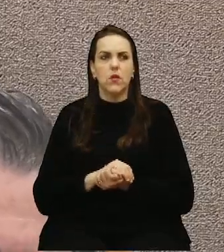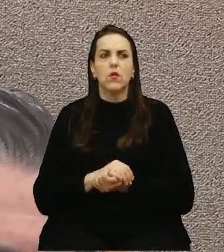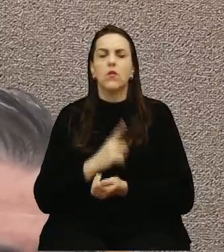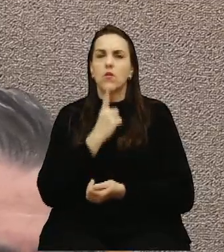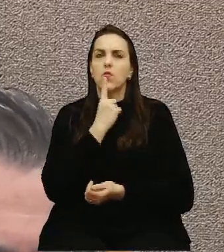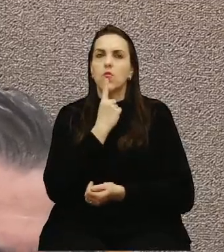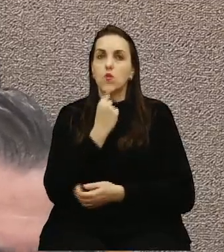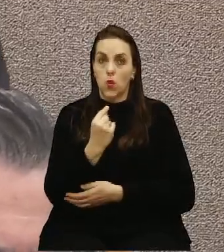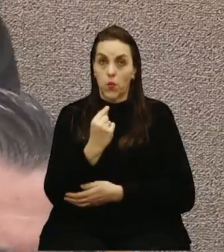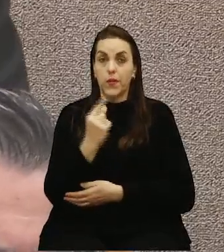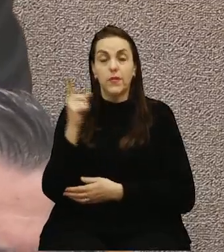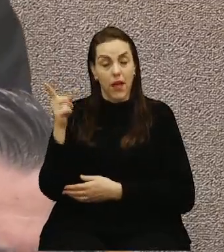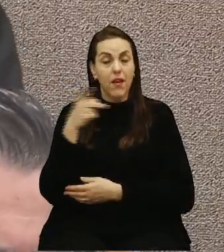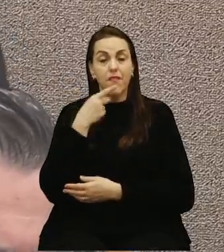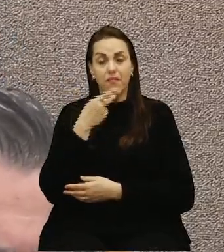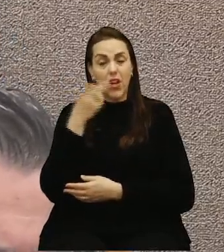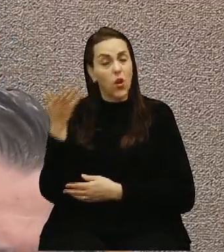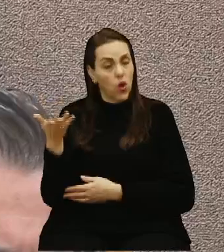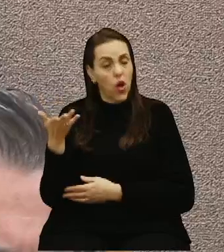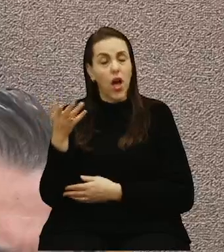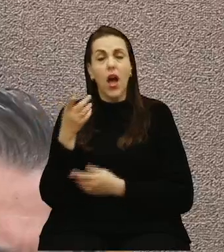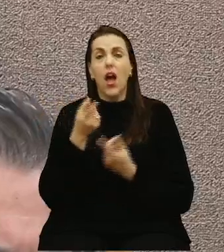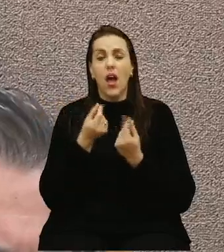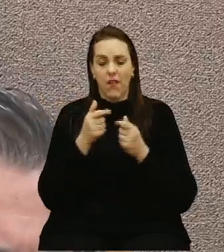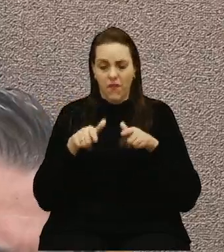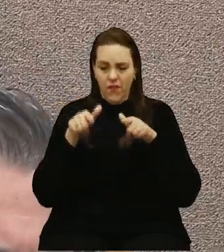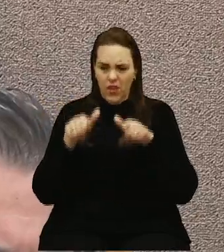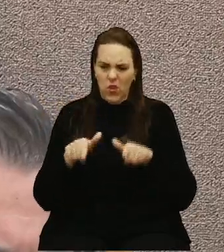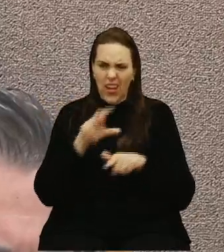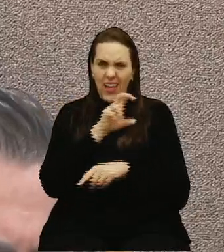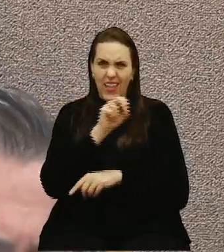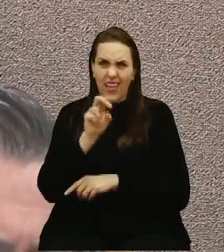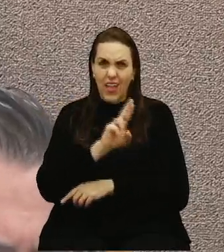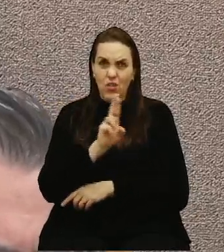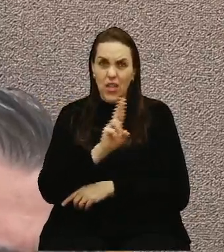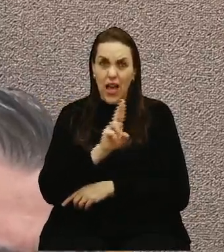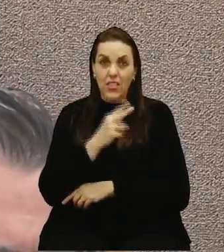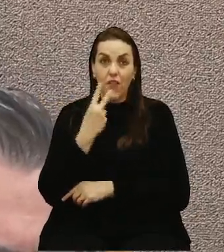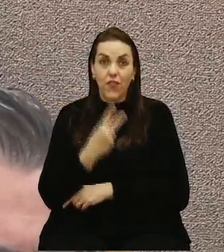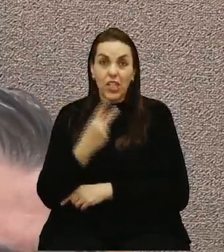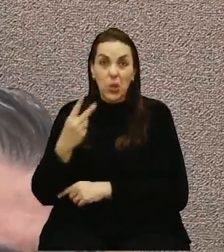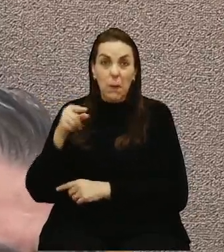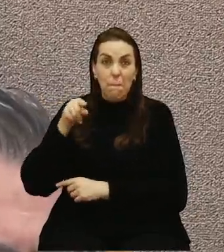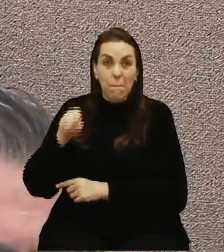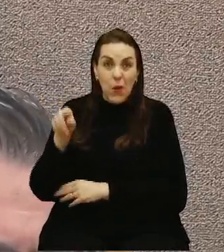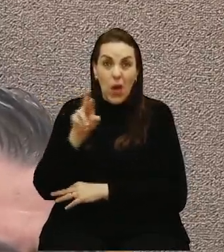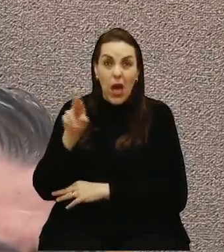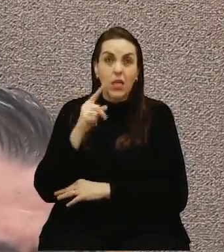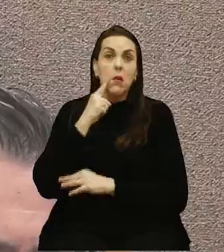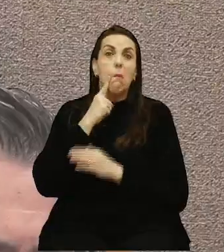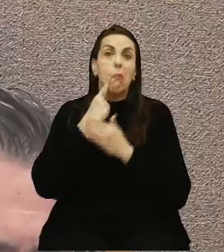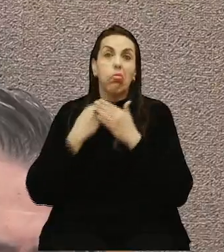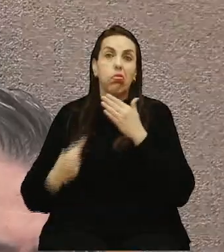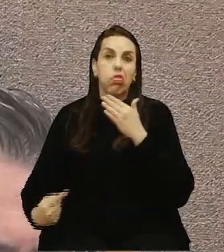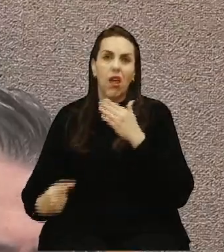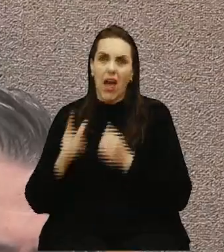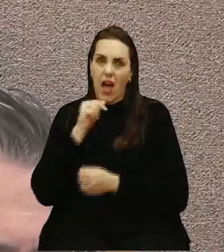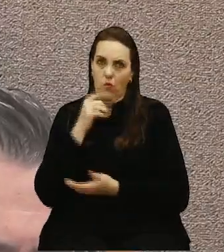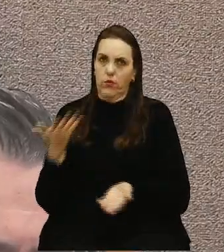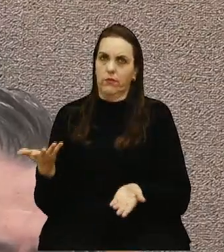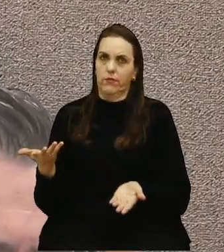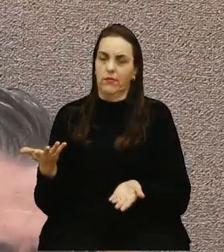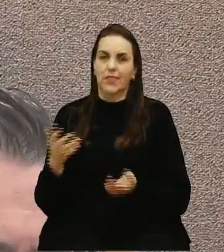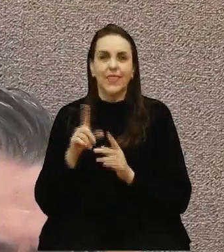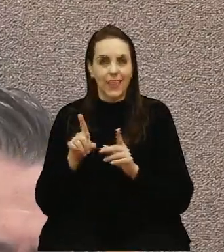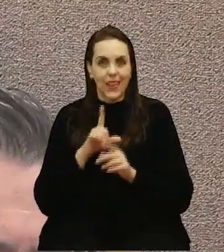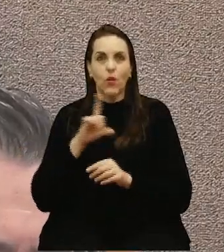de 500, a fatura de R$500 para 22 mil, bota vazamento nisso, né? Então, é pontual. Neste nosso caso,